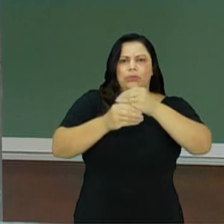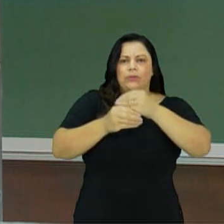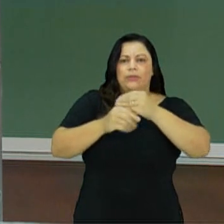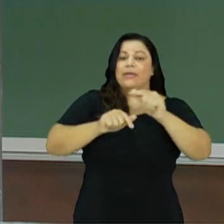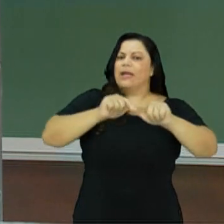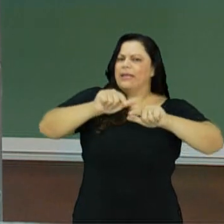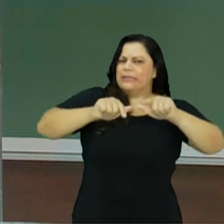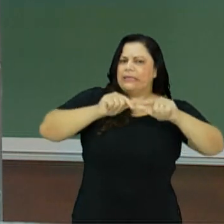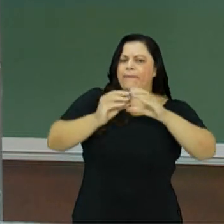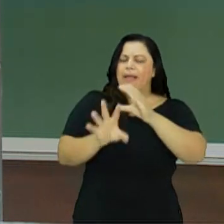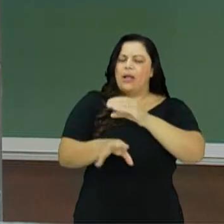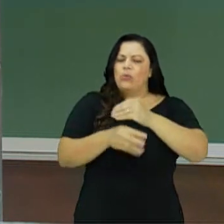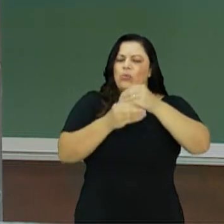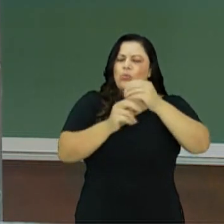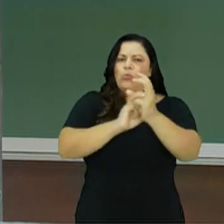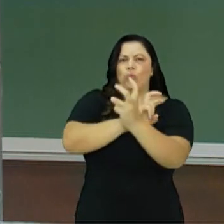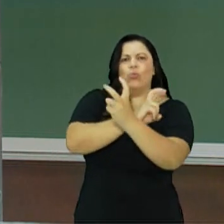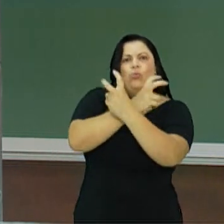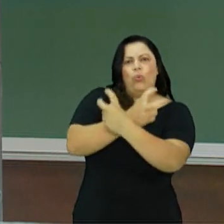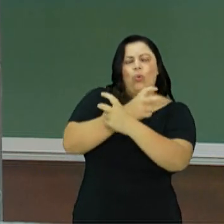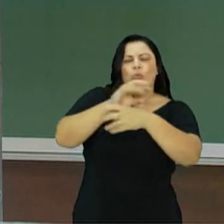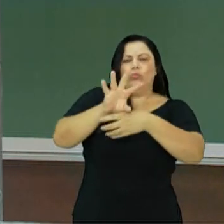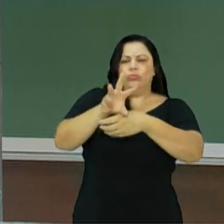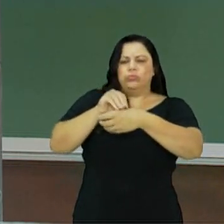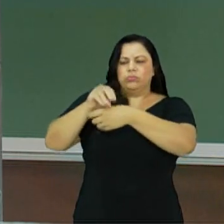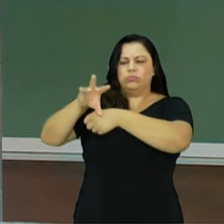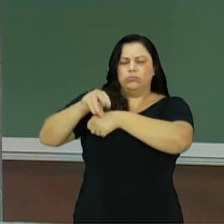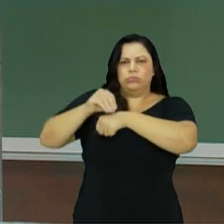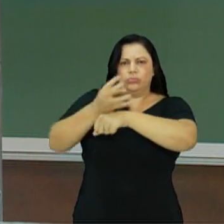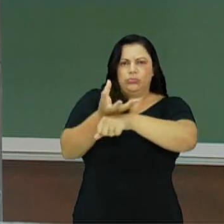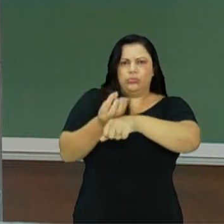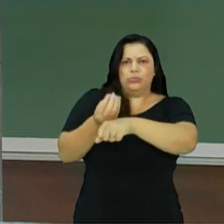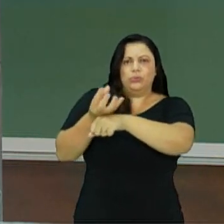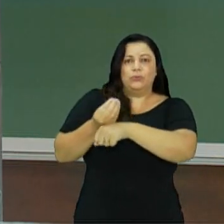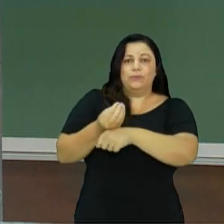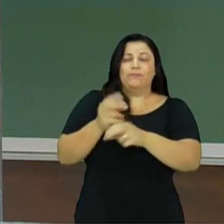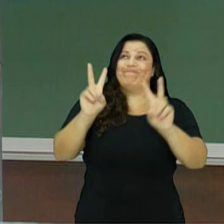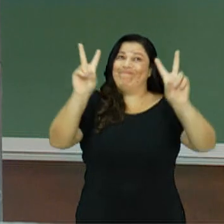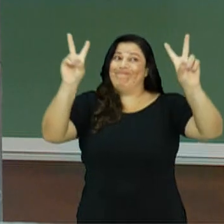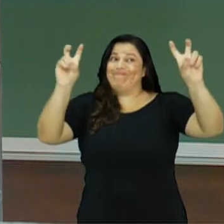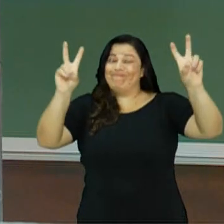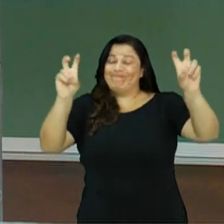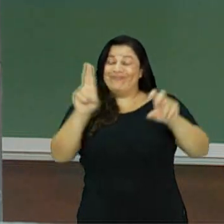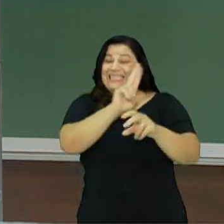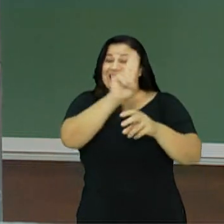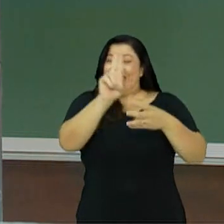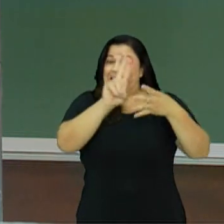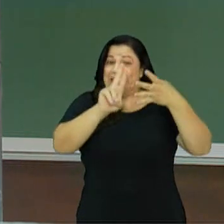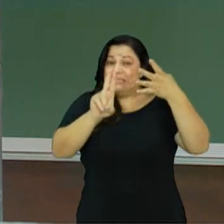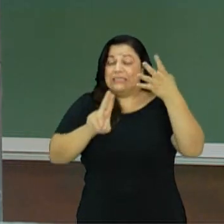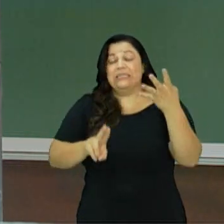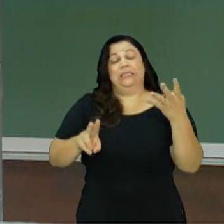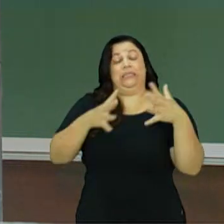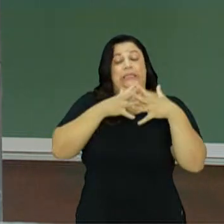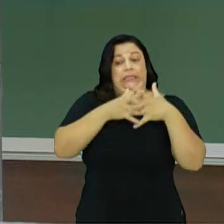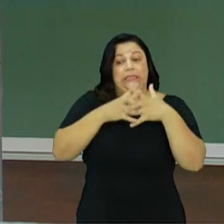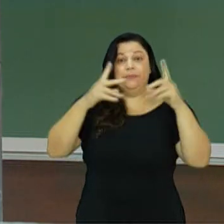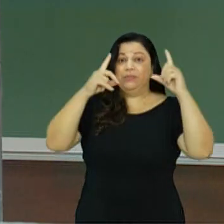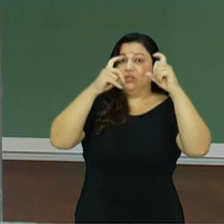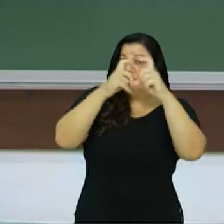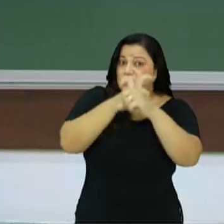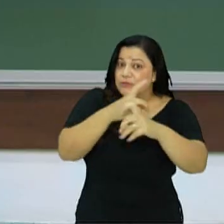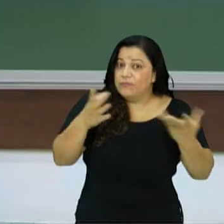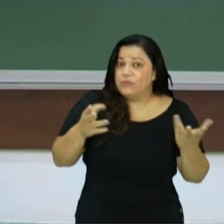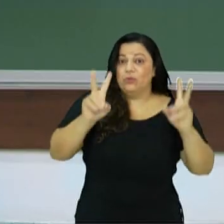para fazer esse consumo, beleza? É um assunto cheio de nomes ali complicadinhos, mas é mais um assunto